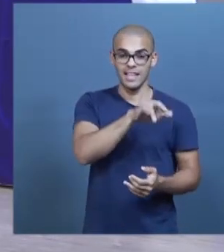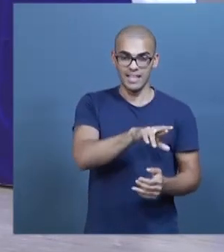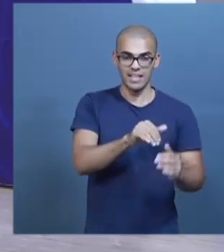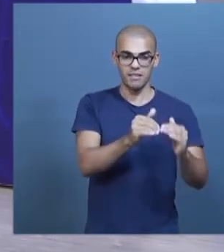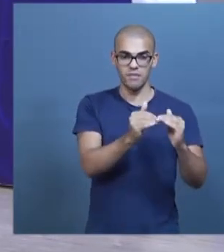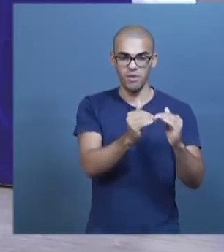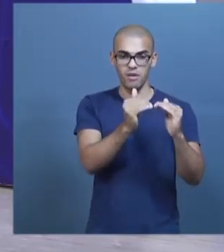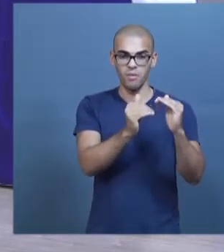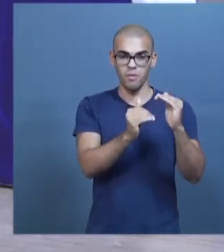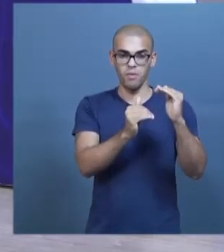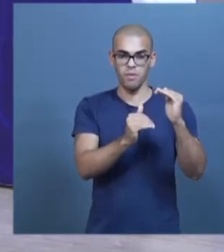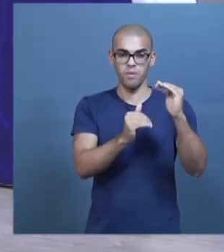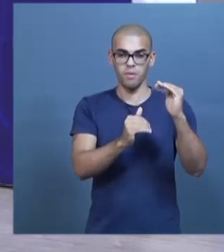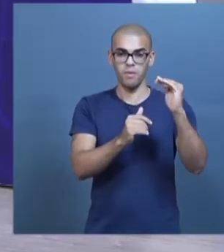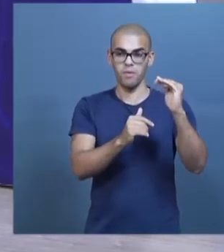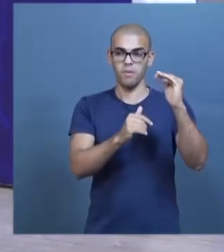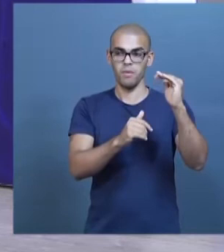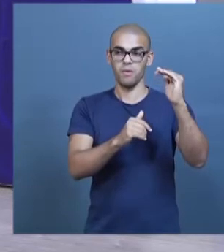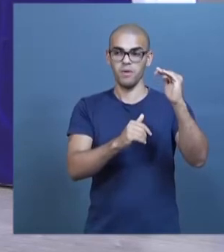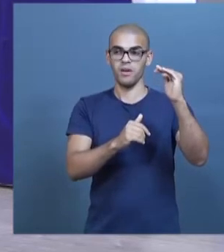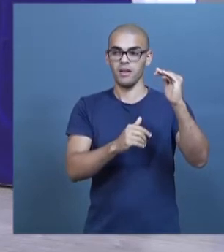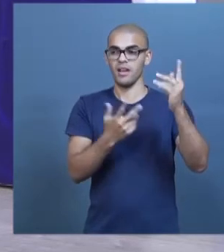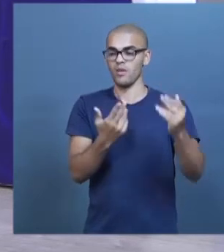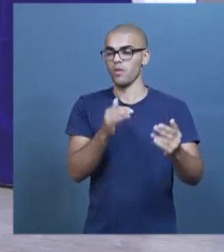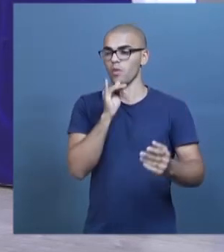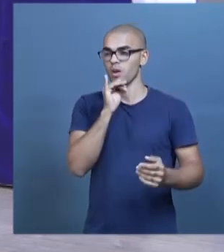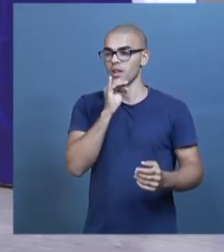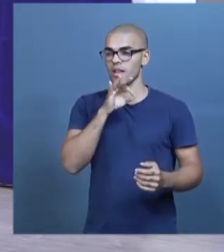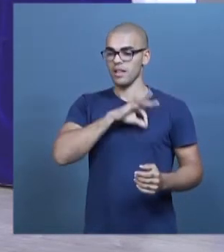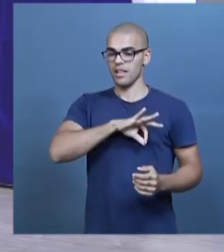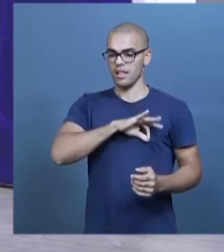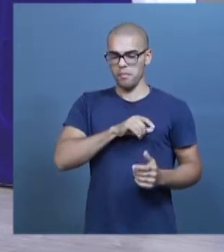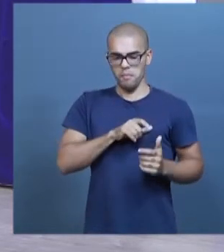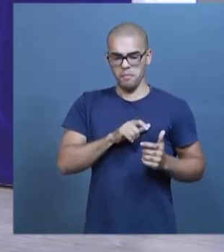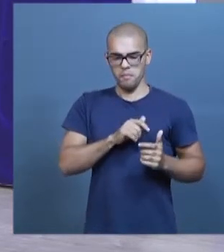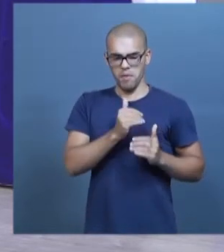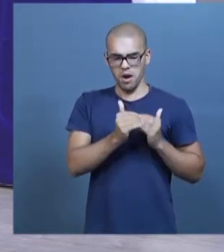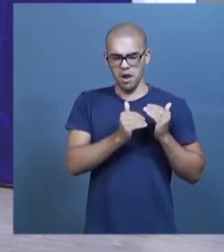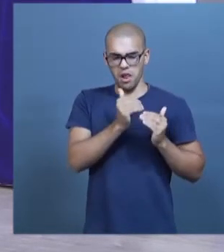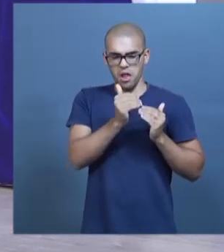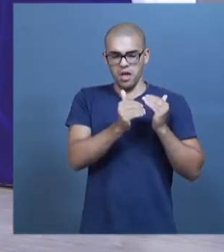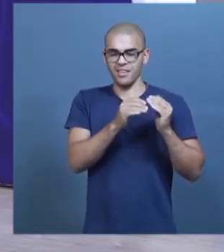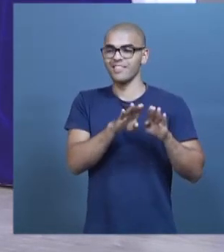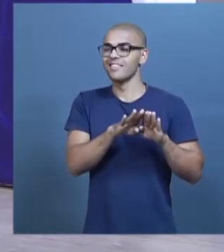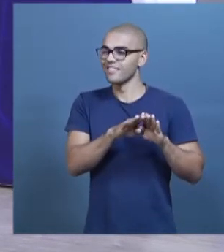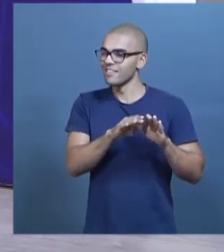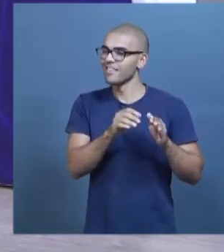conforme a renda aumenta também. Mas tem muitas discussões em torno desse imposto, porque